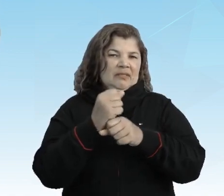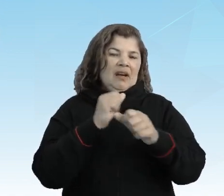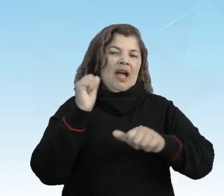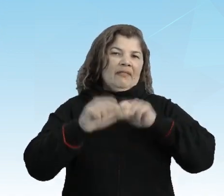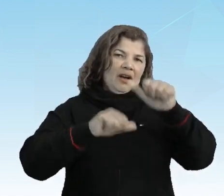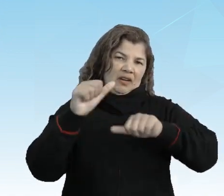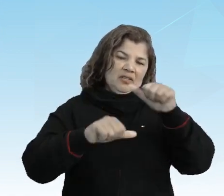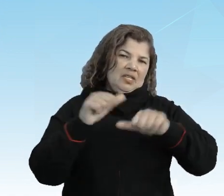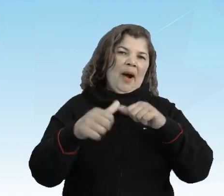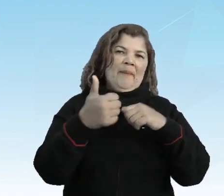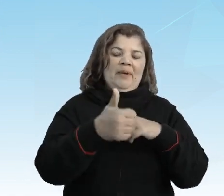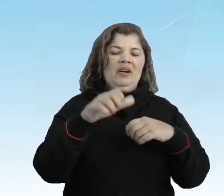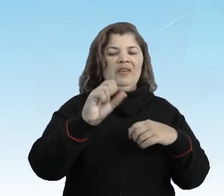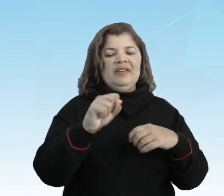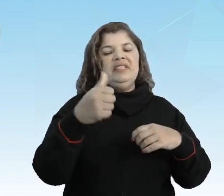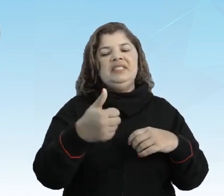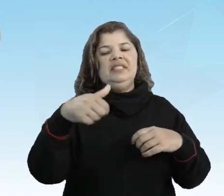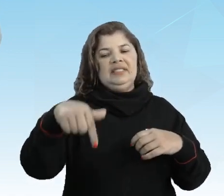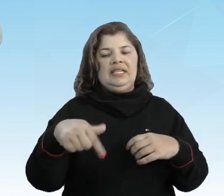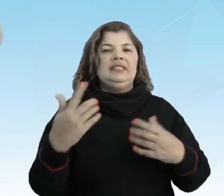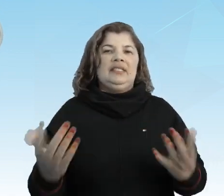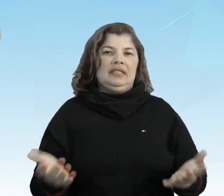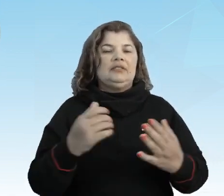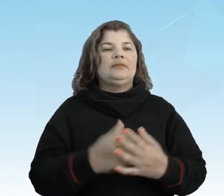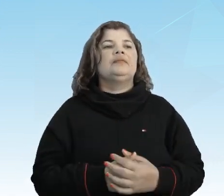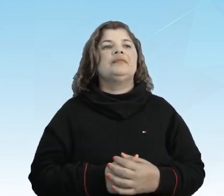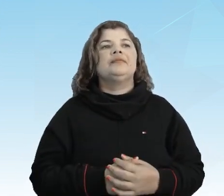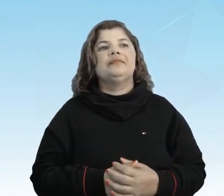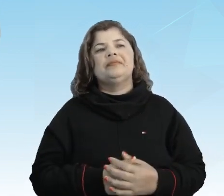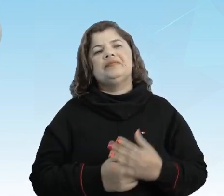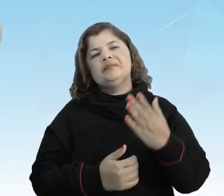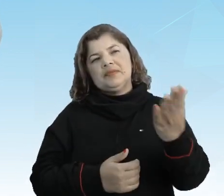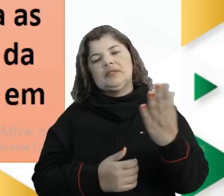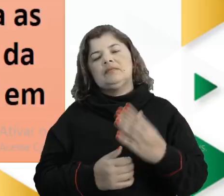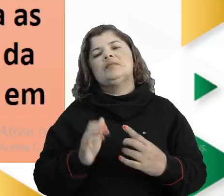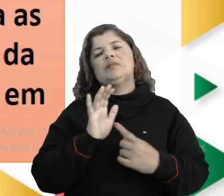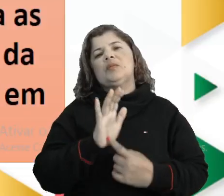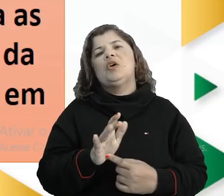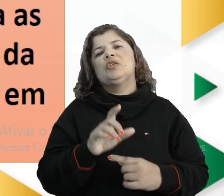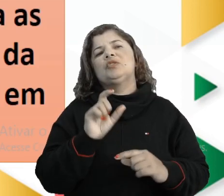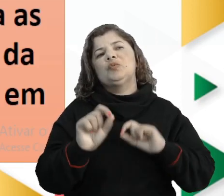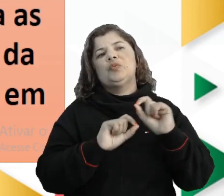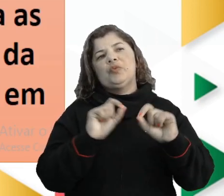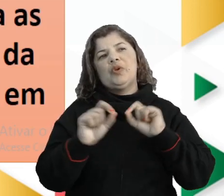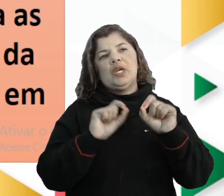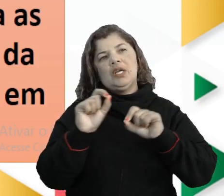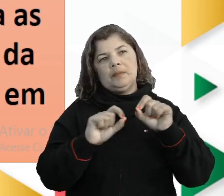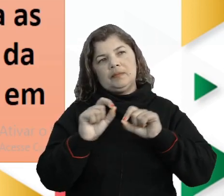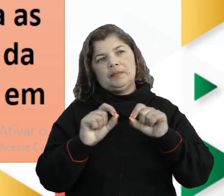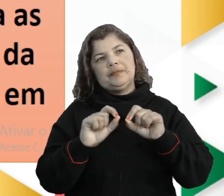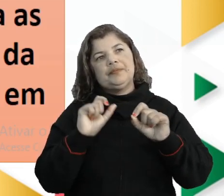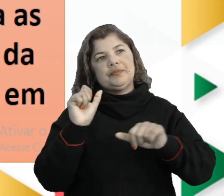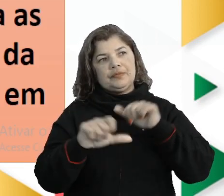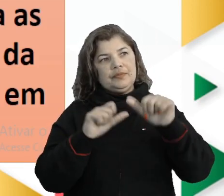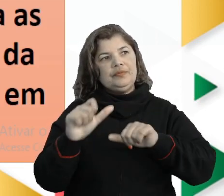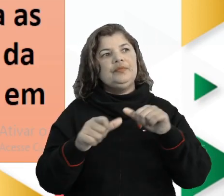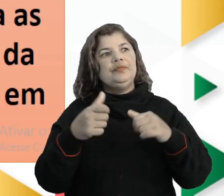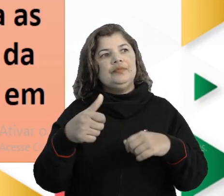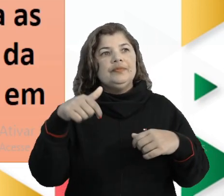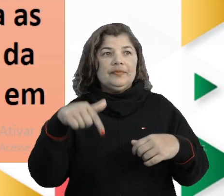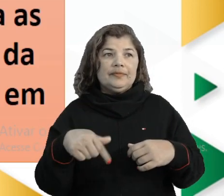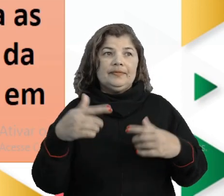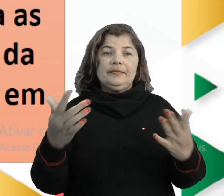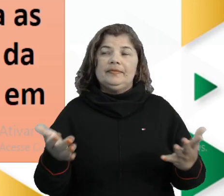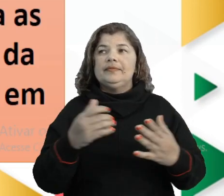Revolução de 1817. Na tela, nós temos aí um pouco o que foi, não é isso? O que Isso. foi essa questão da Revolução 17.